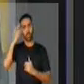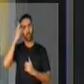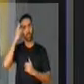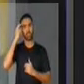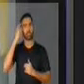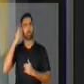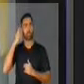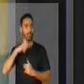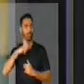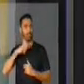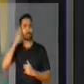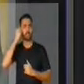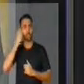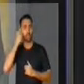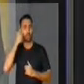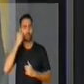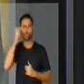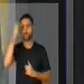e científico